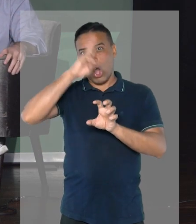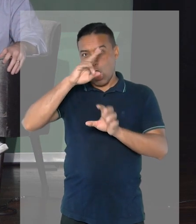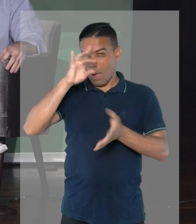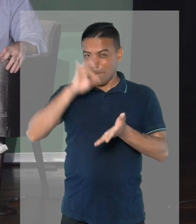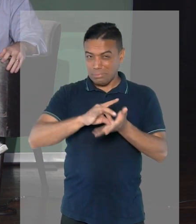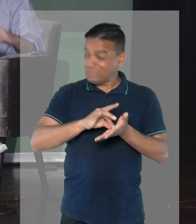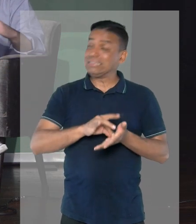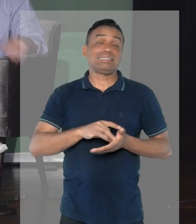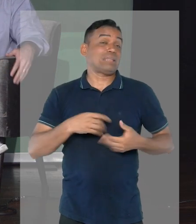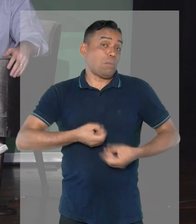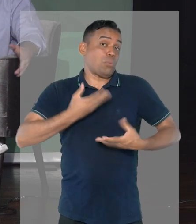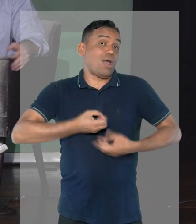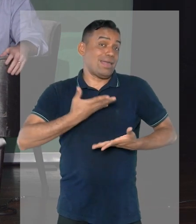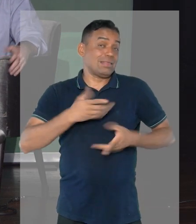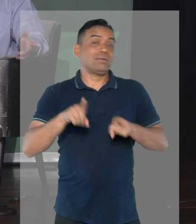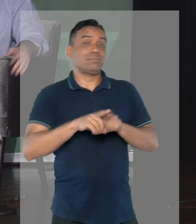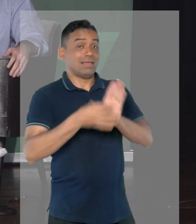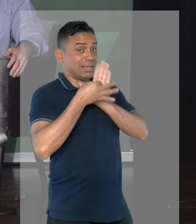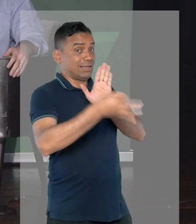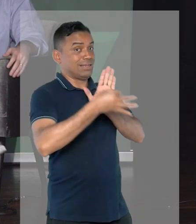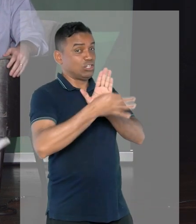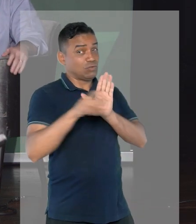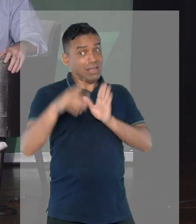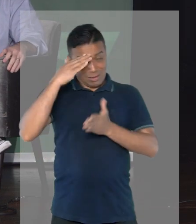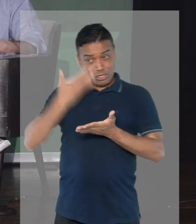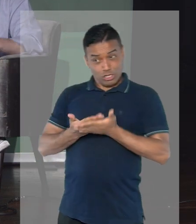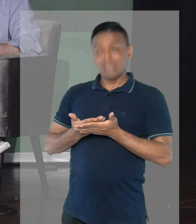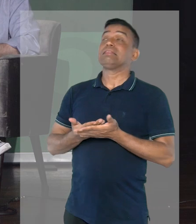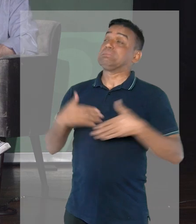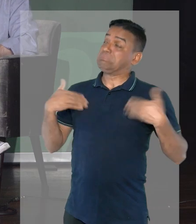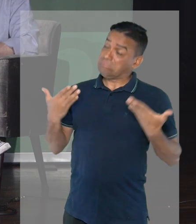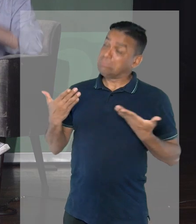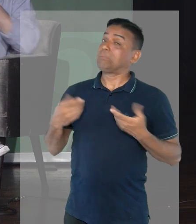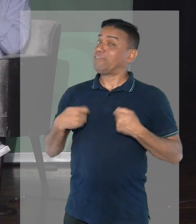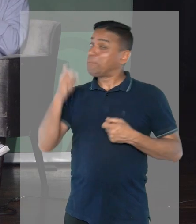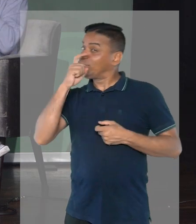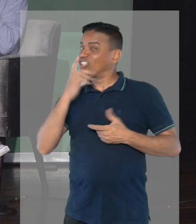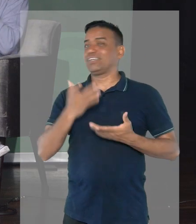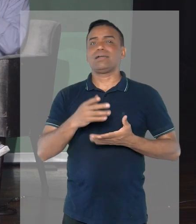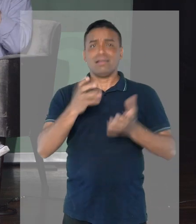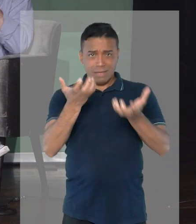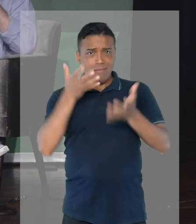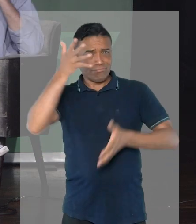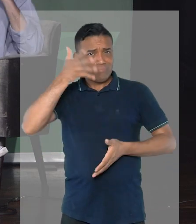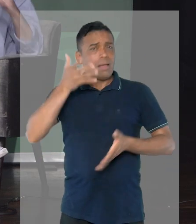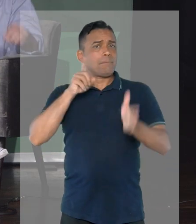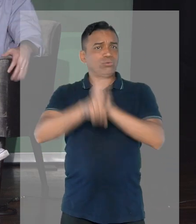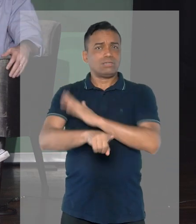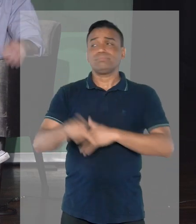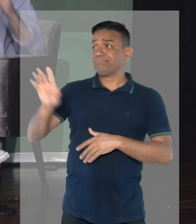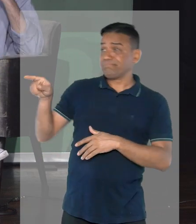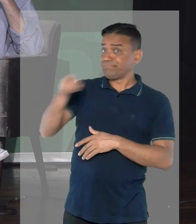poeta fala, né? Nem o crítico. Vocês estão acreditando em mim, vocês deviam estar trucando. Alguém quer falar ou perguntar? Aqui, Tereza,